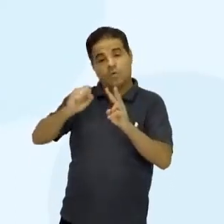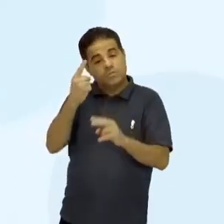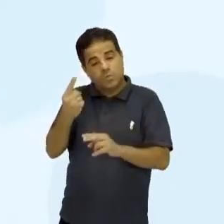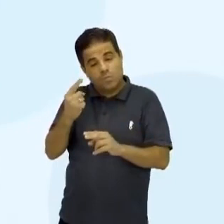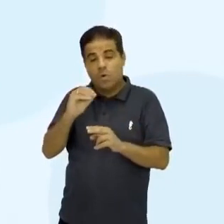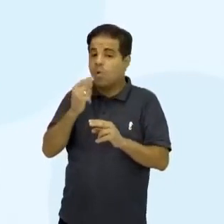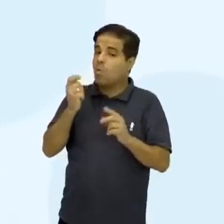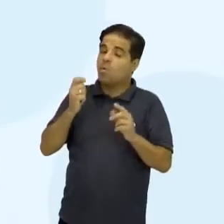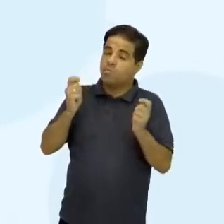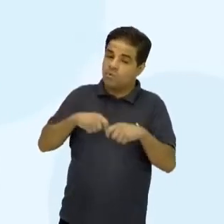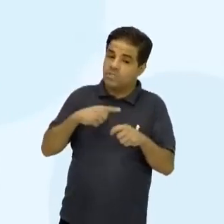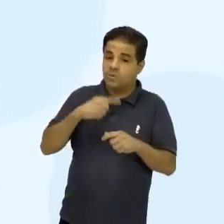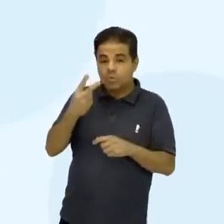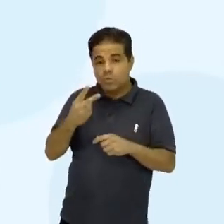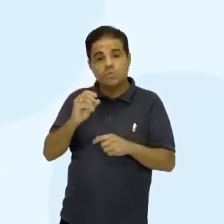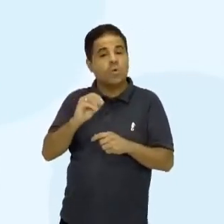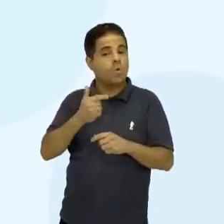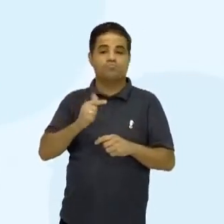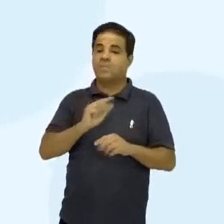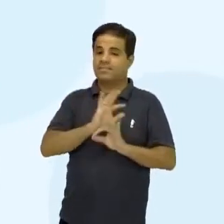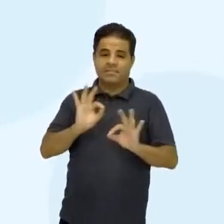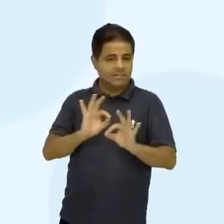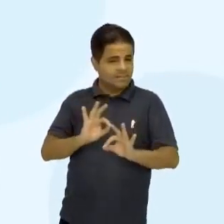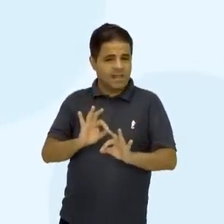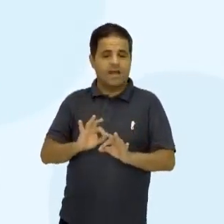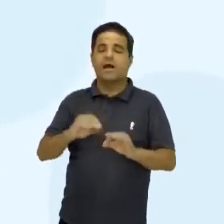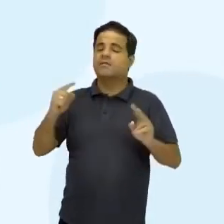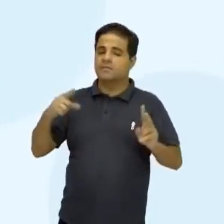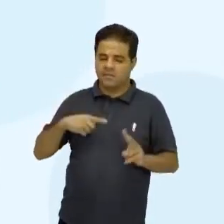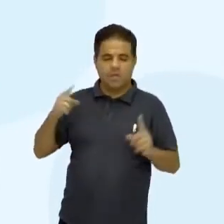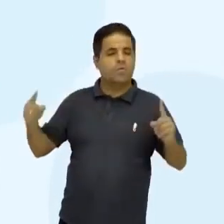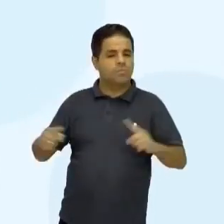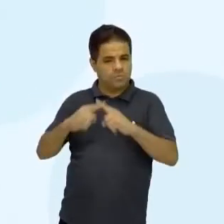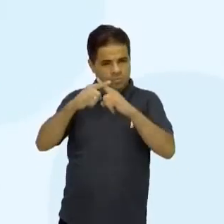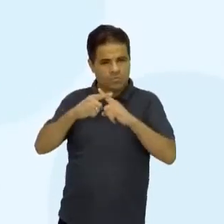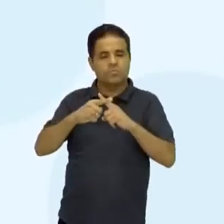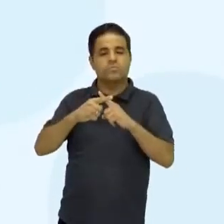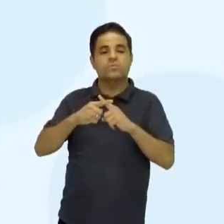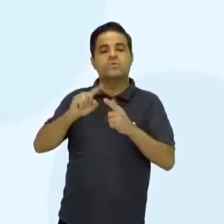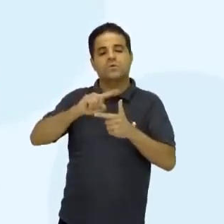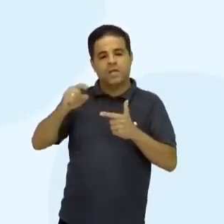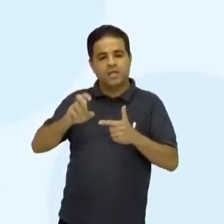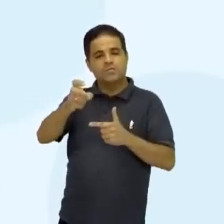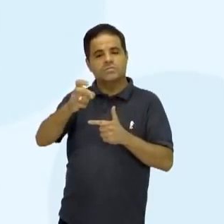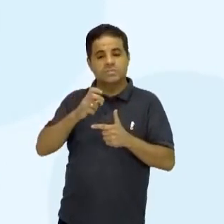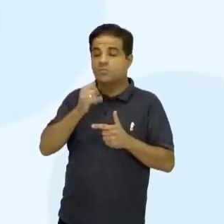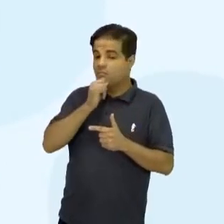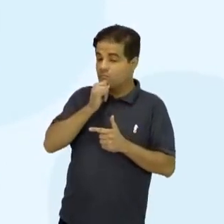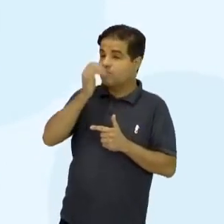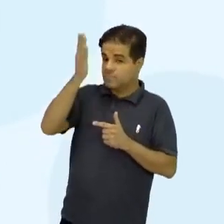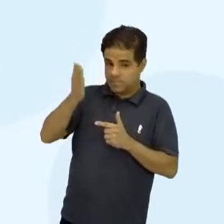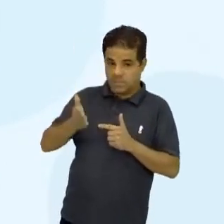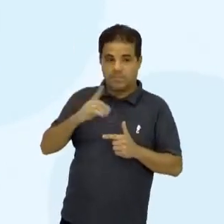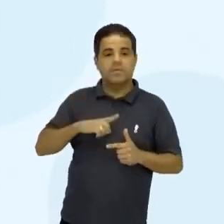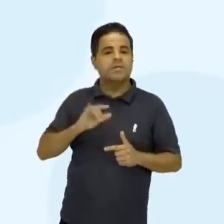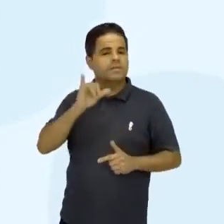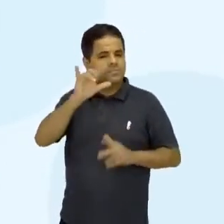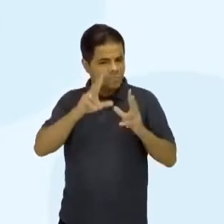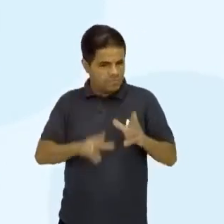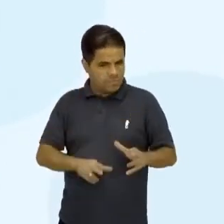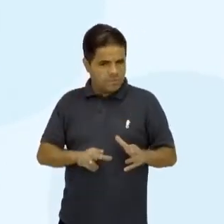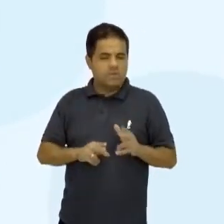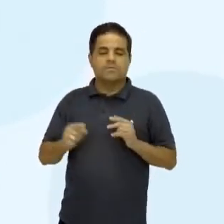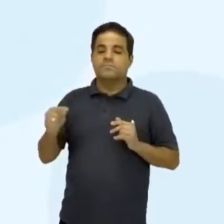pode não ter, podem ter duas, né? E a gente tem lá onde cruza o eixo Y. Então, vamos preencher a tabela. Nosso exemplo. Y igual